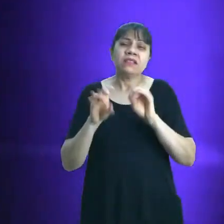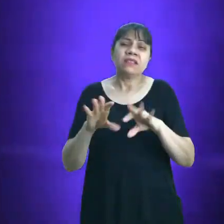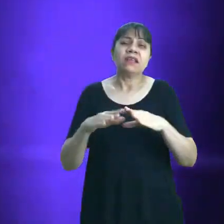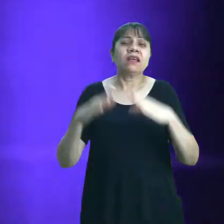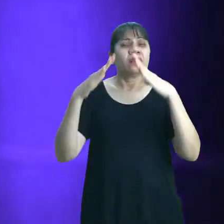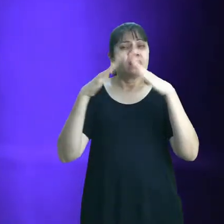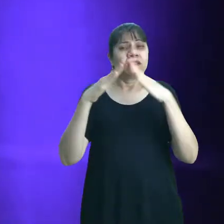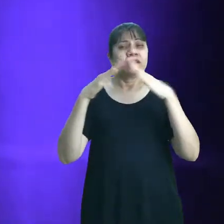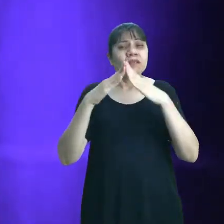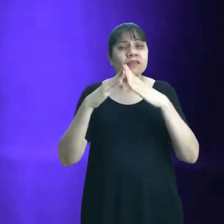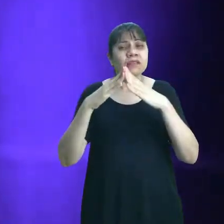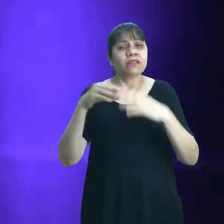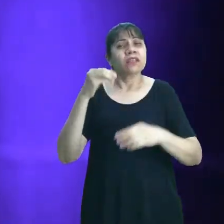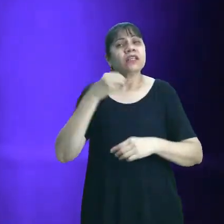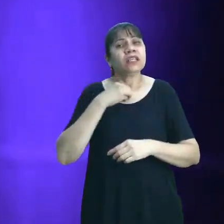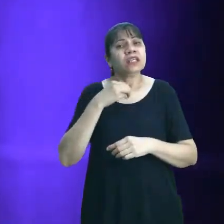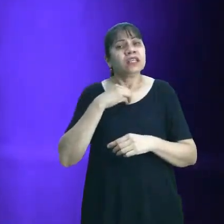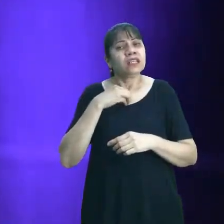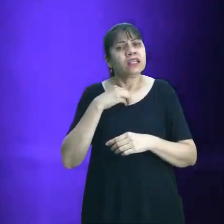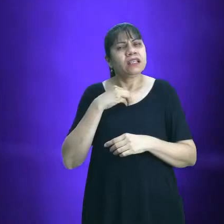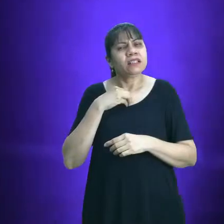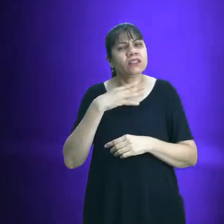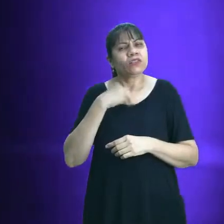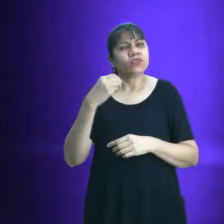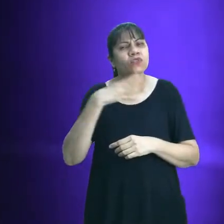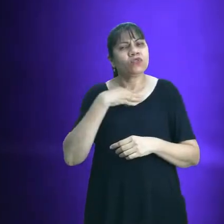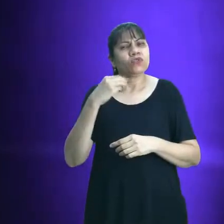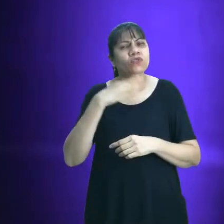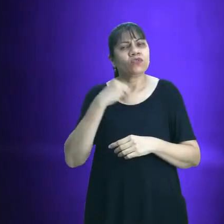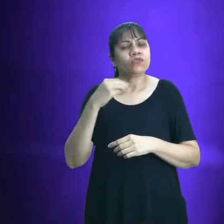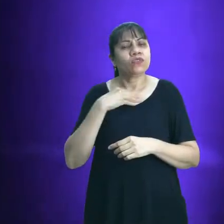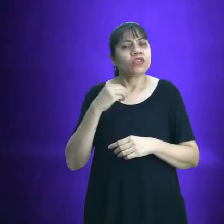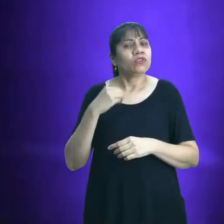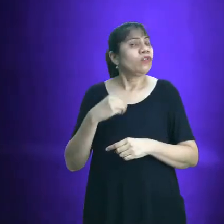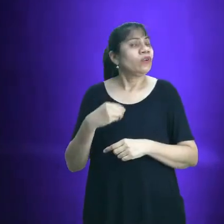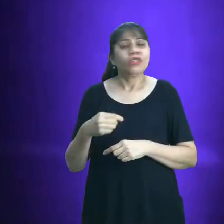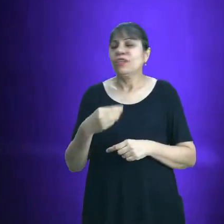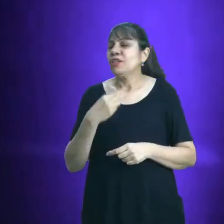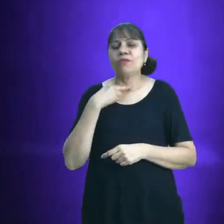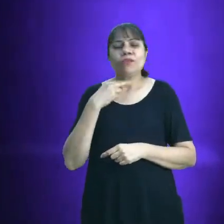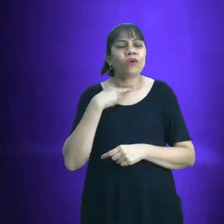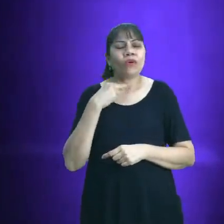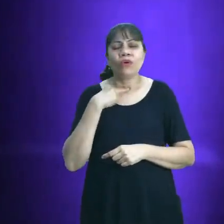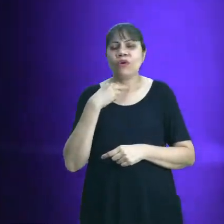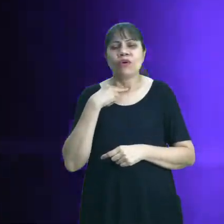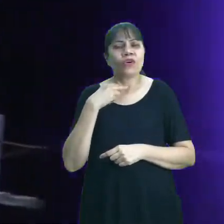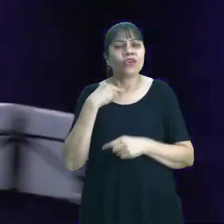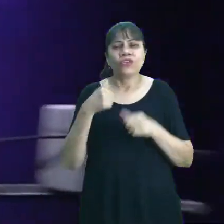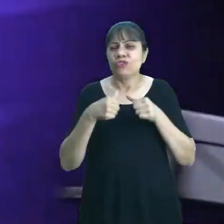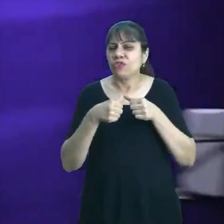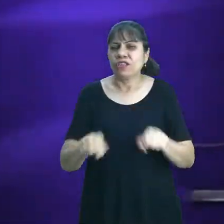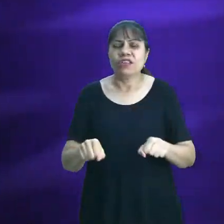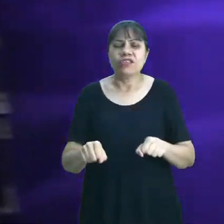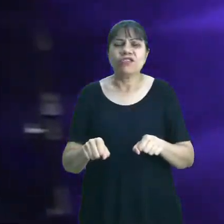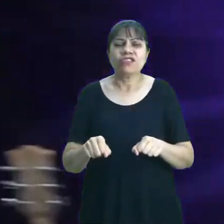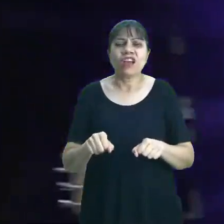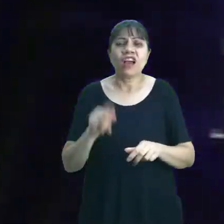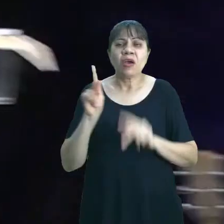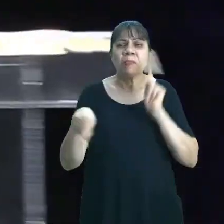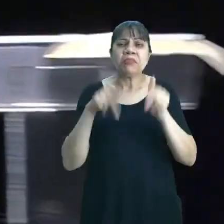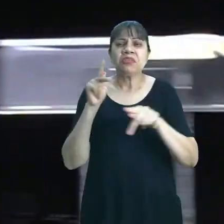podemos permitir deixar com que os de fora, os que estão sendo influenciados por